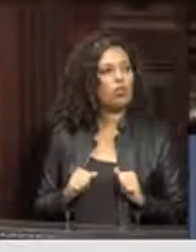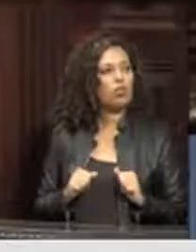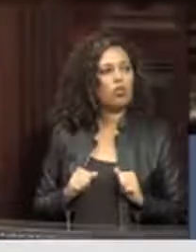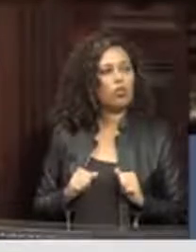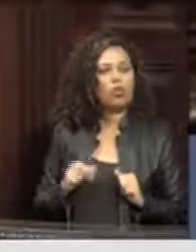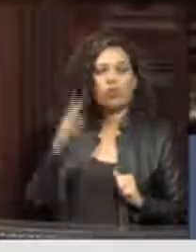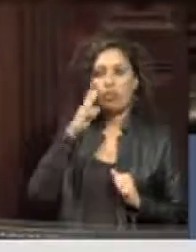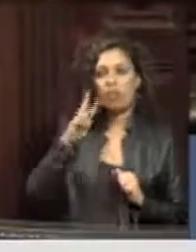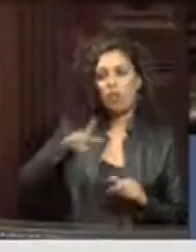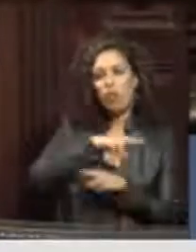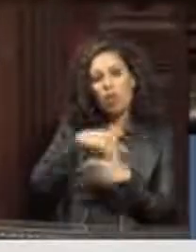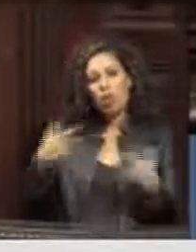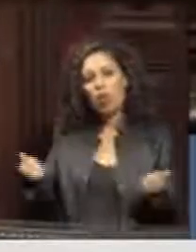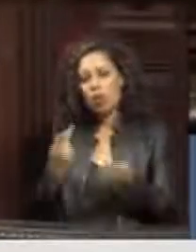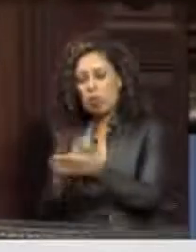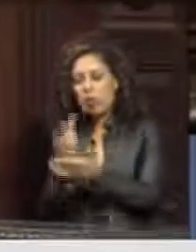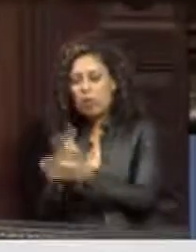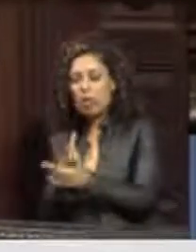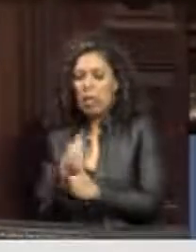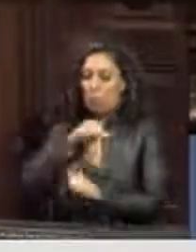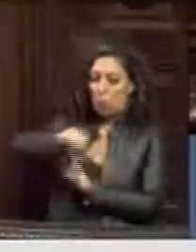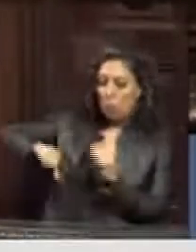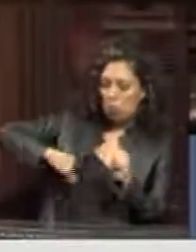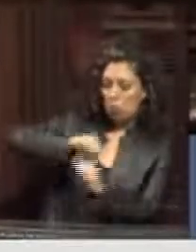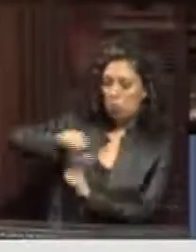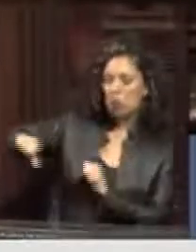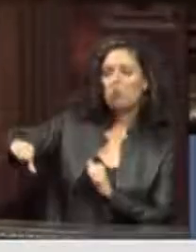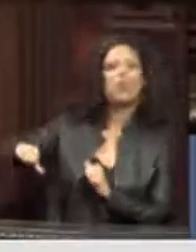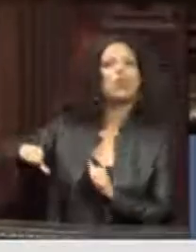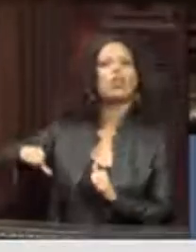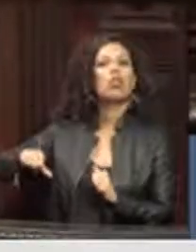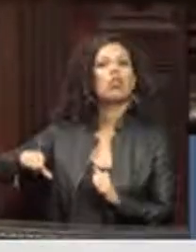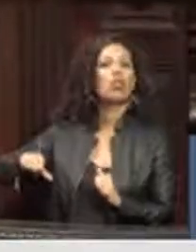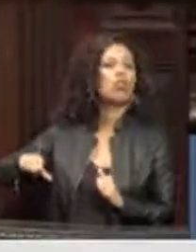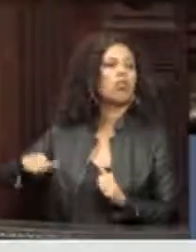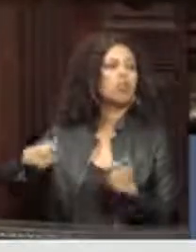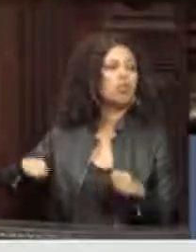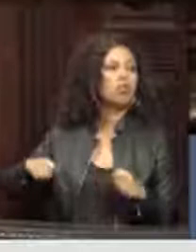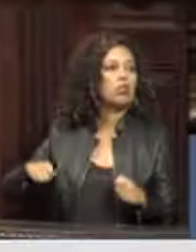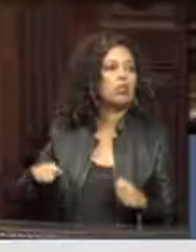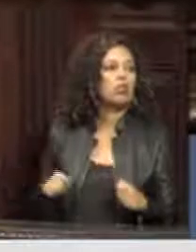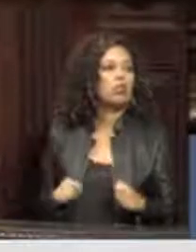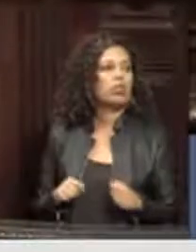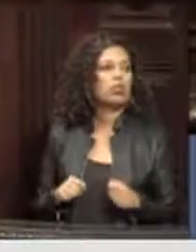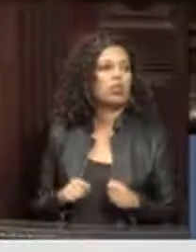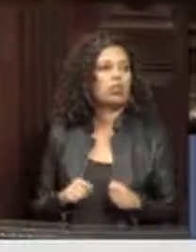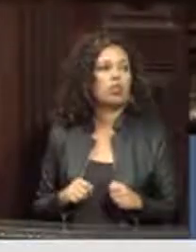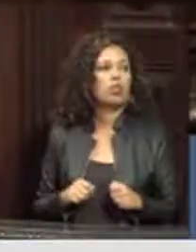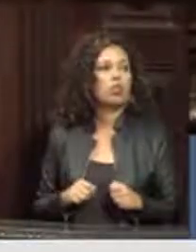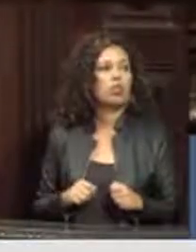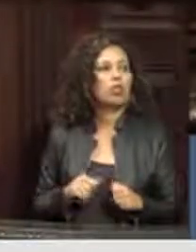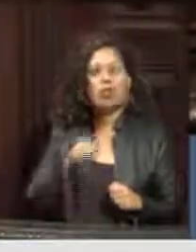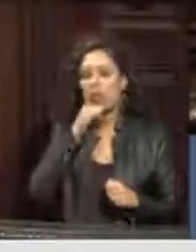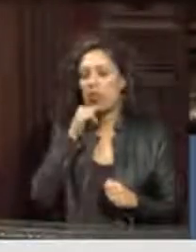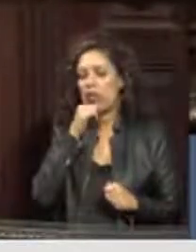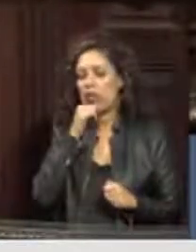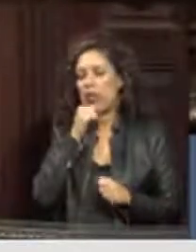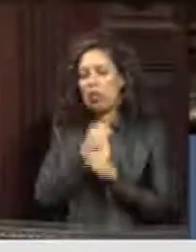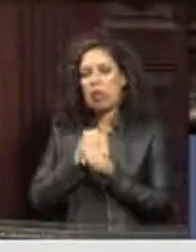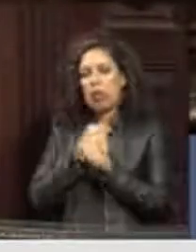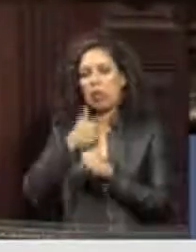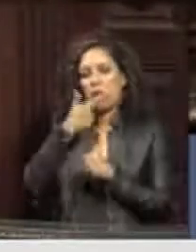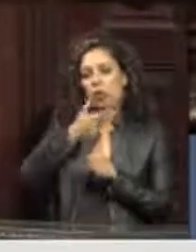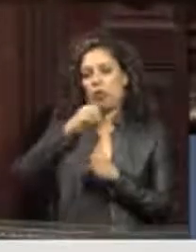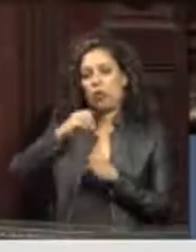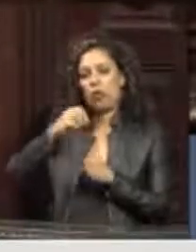alguns erros que deveriam ser revistos, um dos quais, o principal, na minha opinião, ficou evidente com o evento climático de 2011, onde